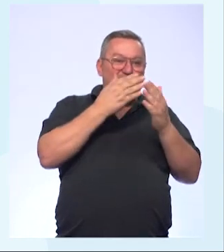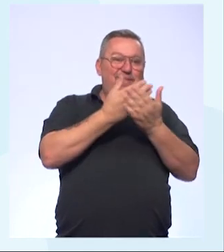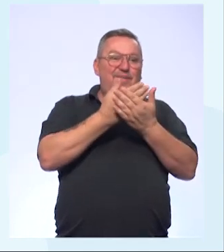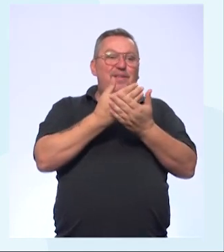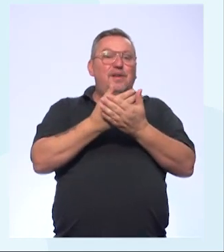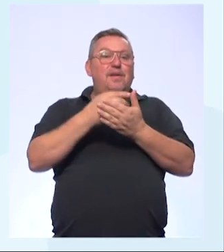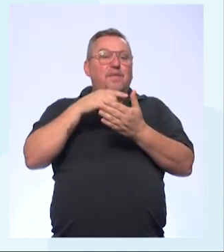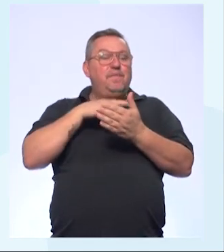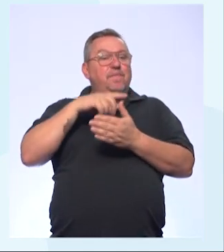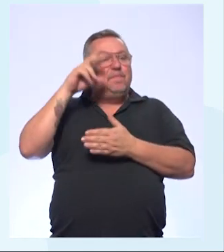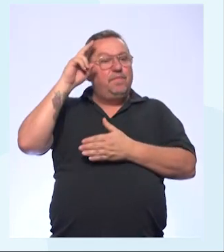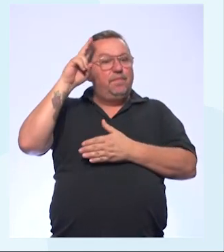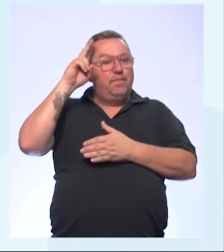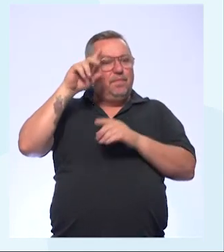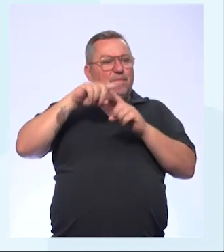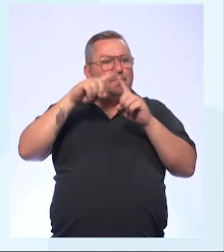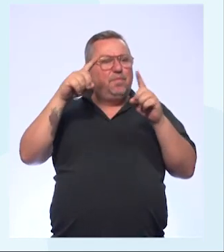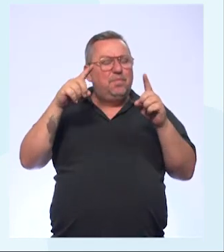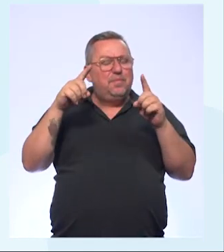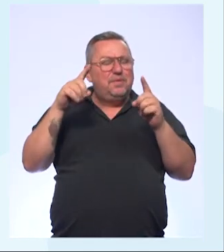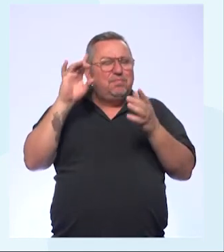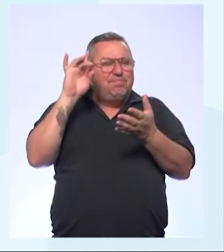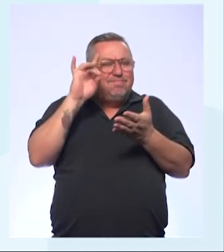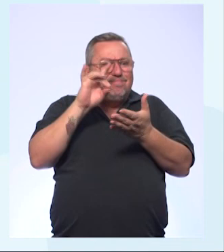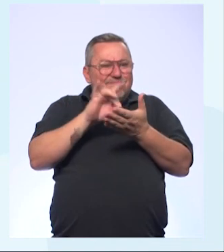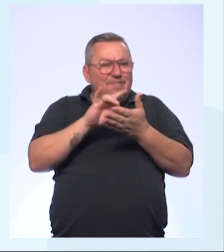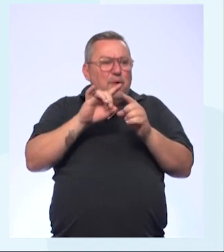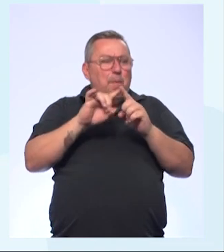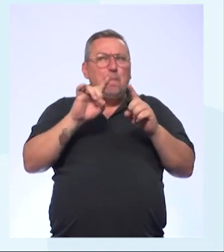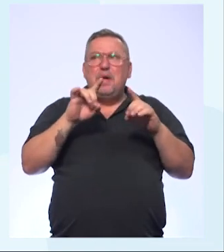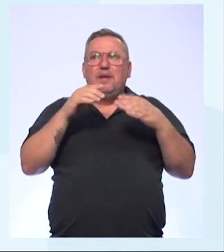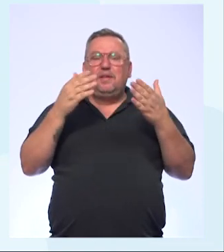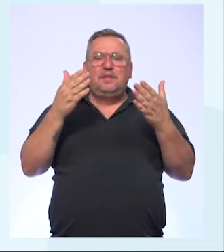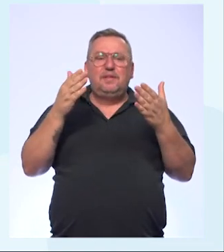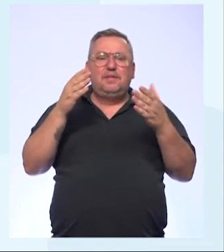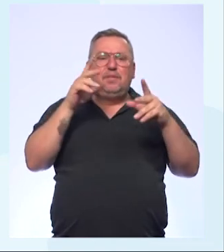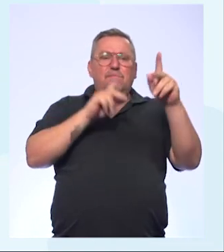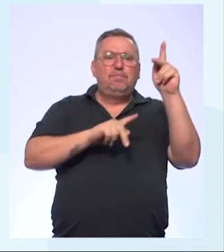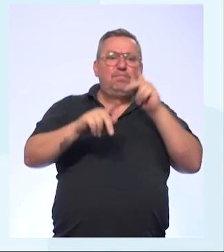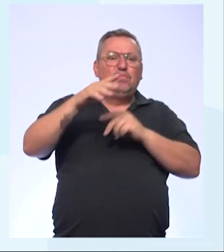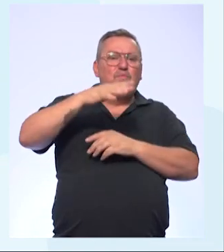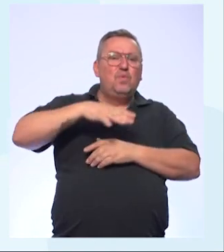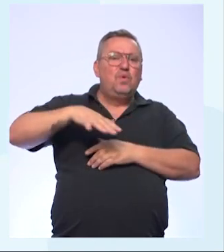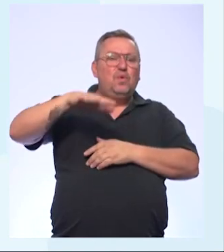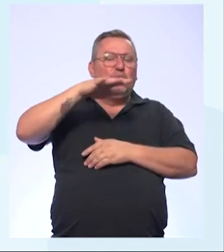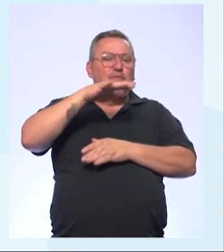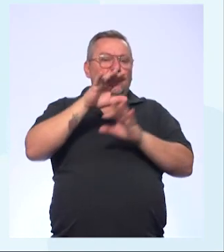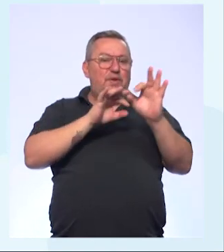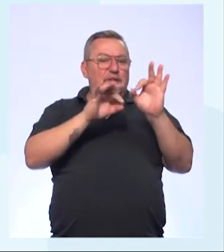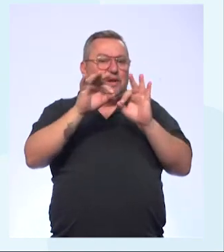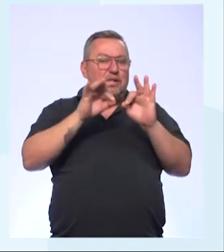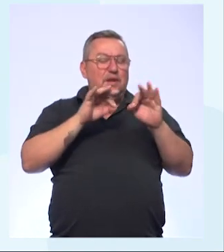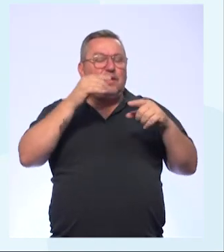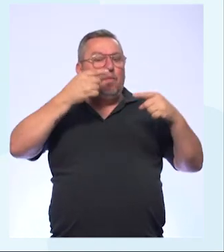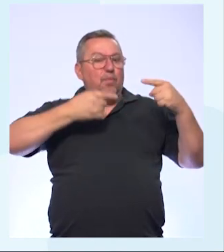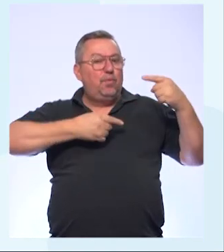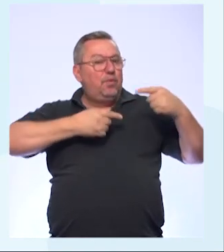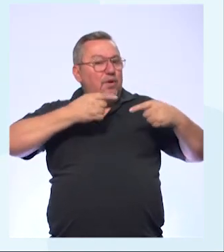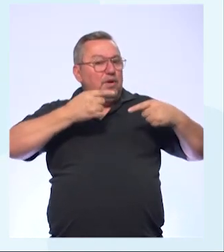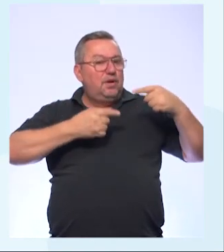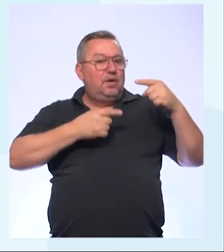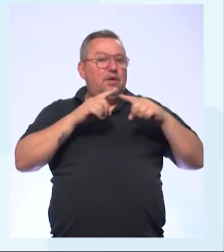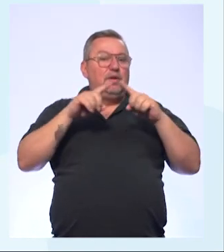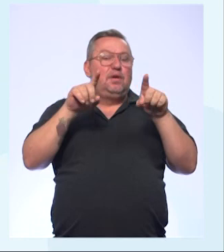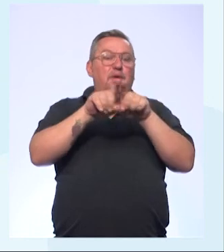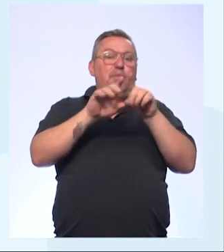temos uma história mais factual, então nós olhamos mais para a civilização no seu modo de organização política, da